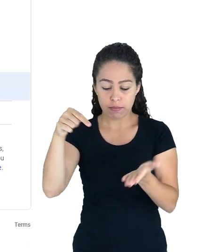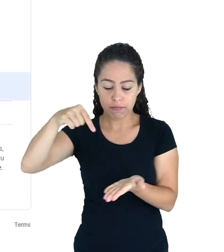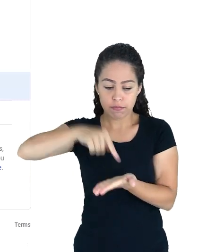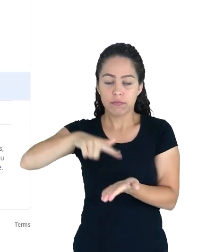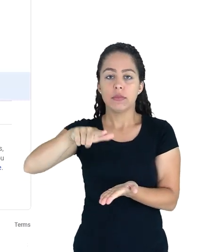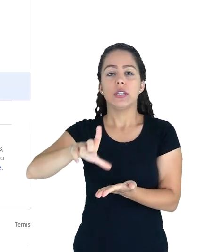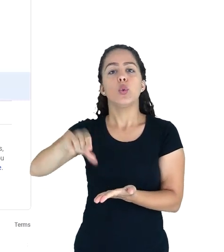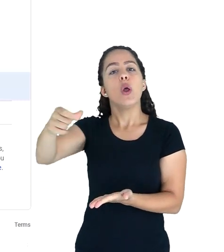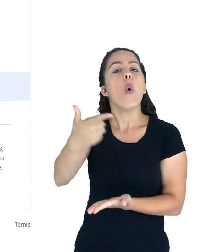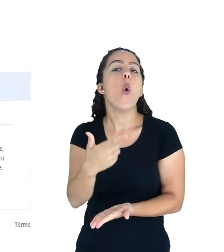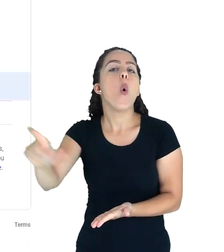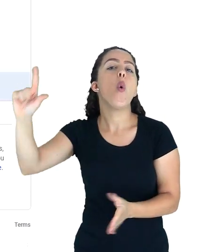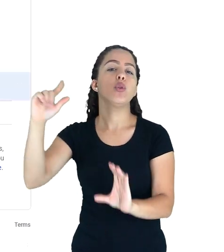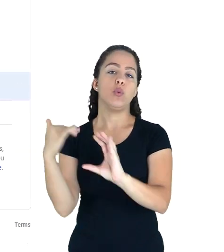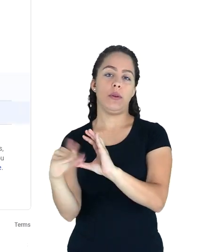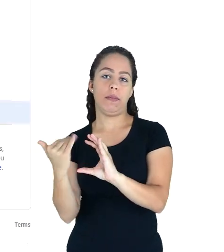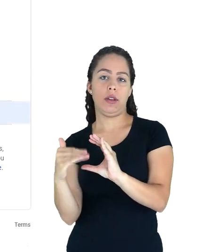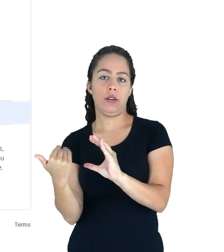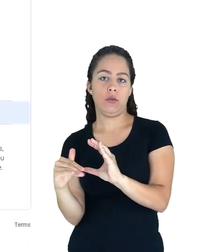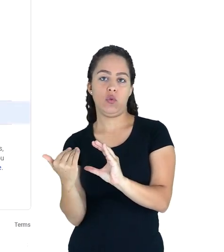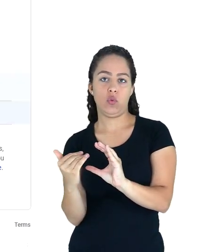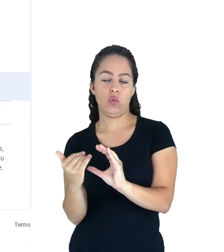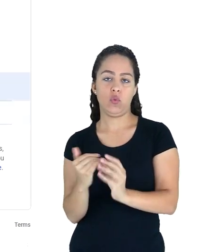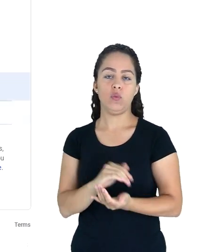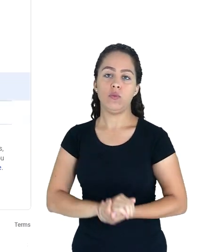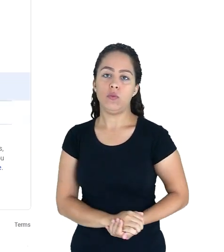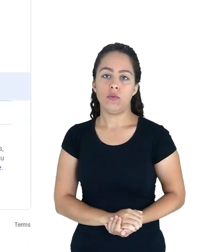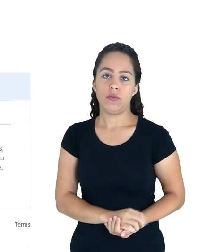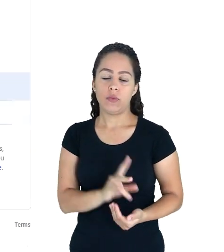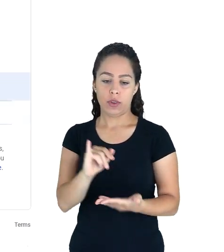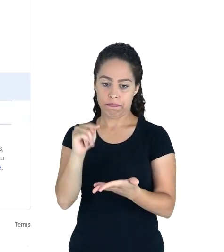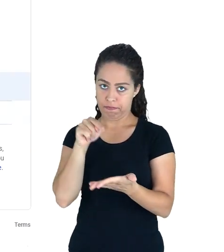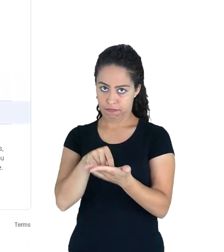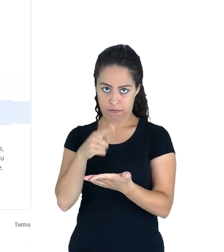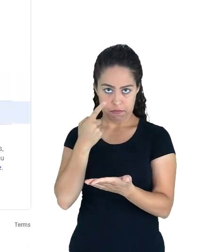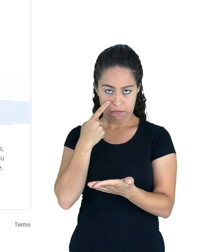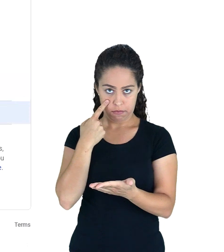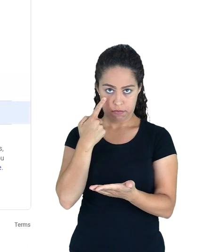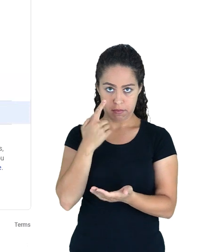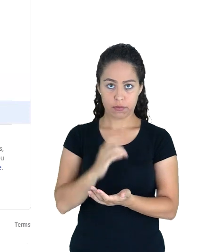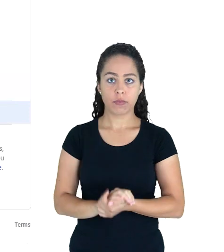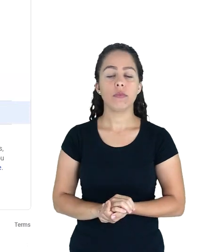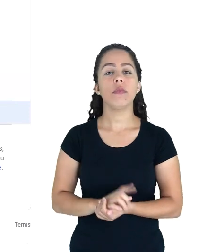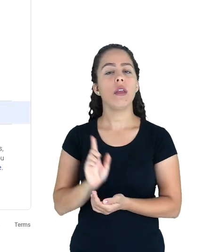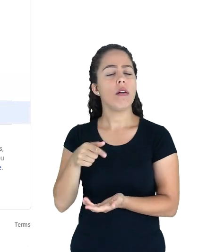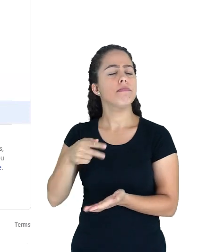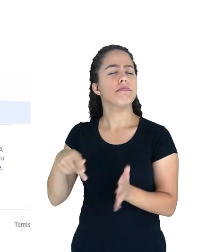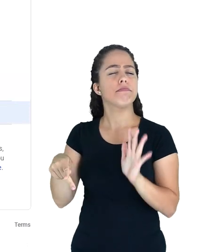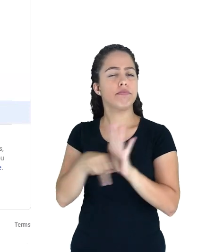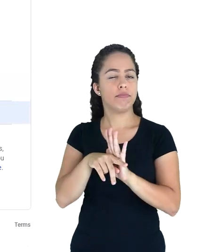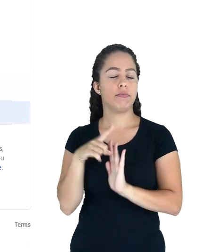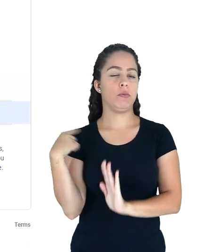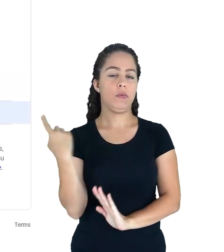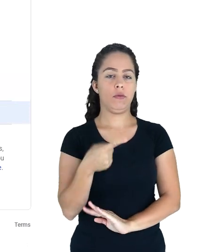Another Account. Eu vou clicar no e-mail que aparece, no nosso e-mail.